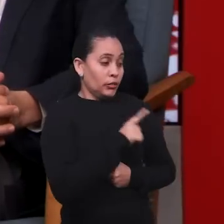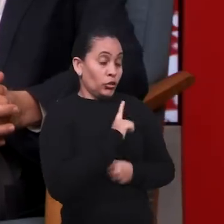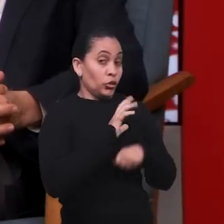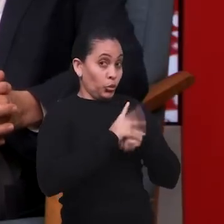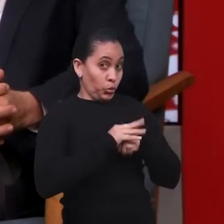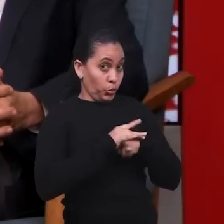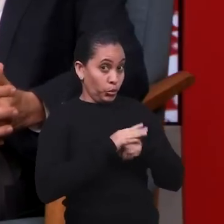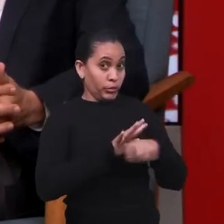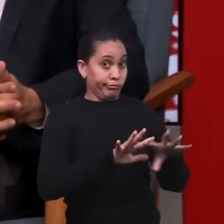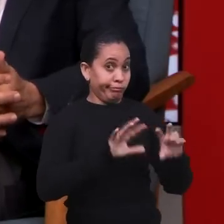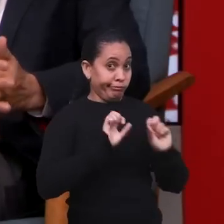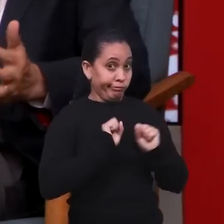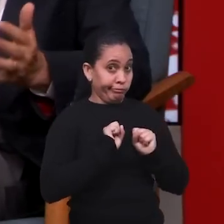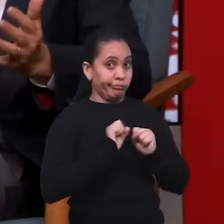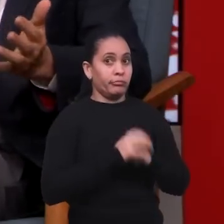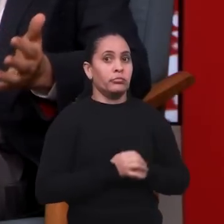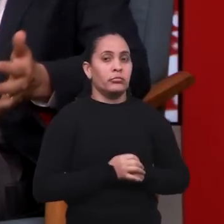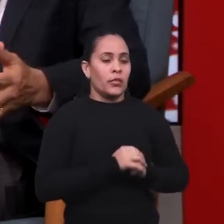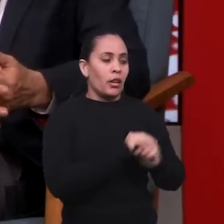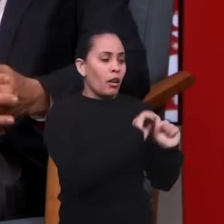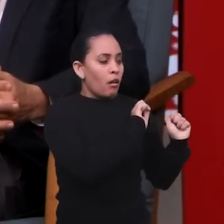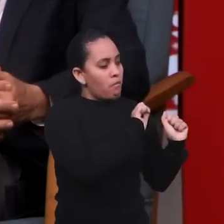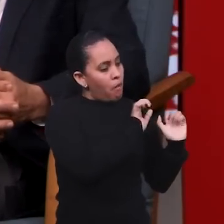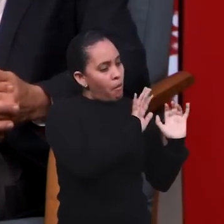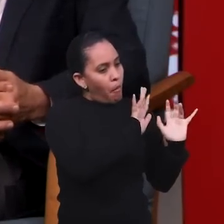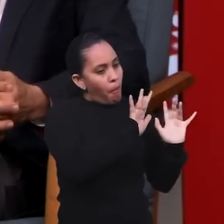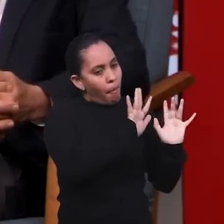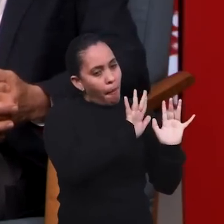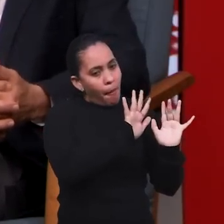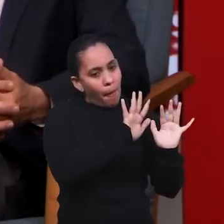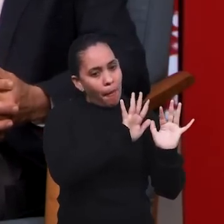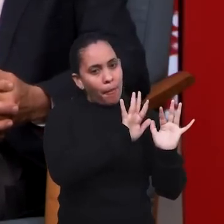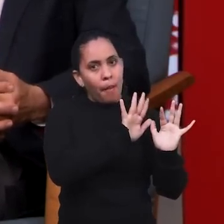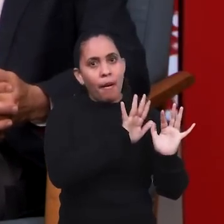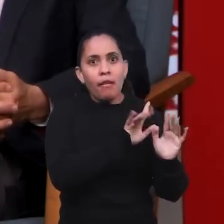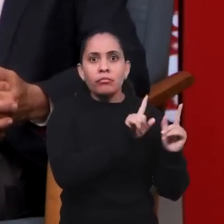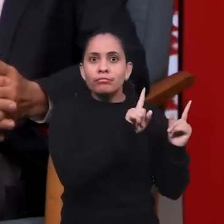lepra, vieram ao encontro dele